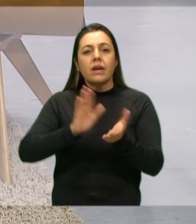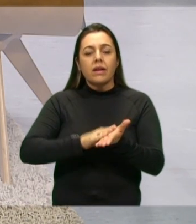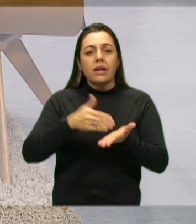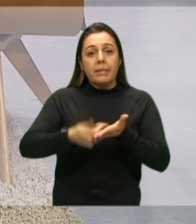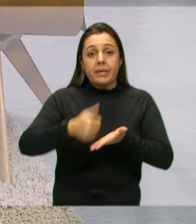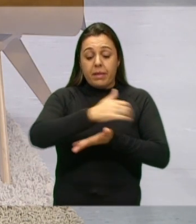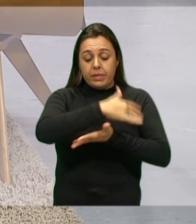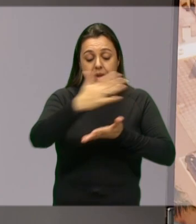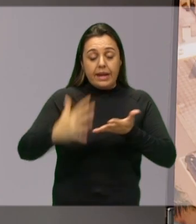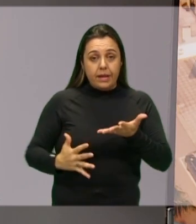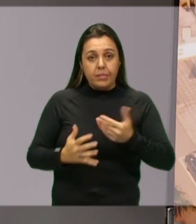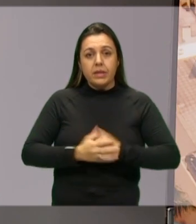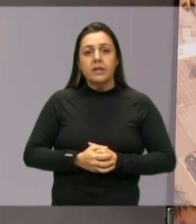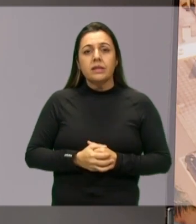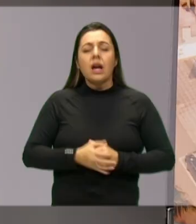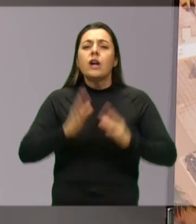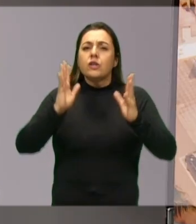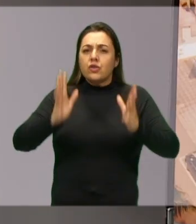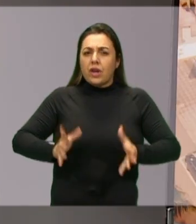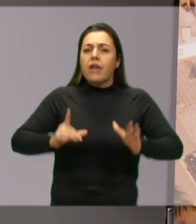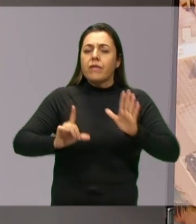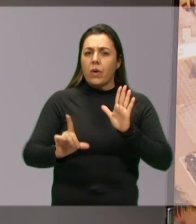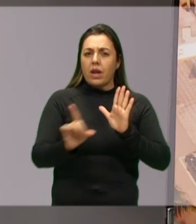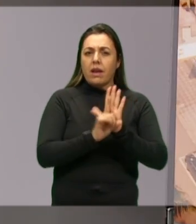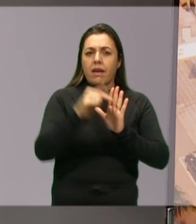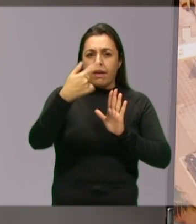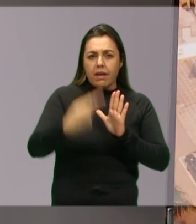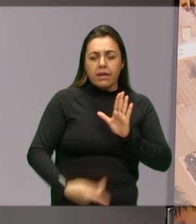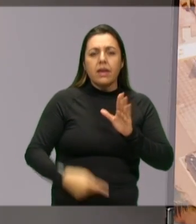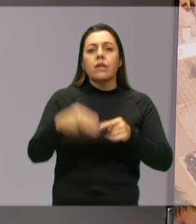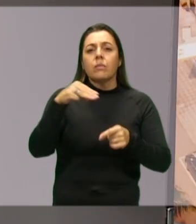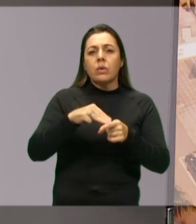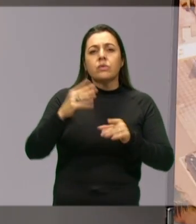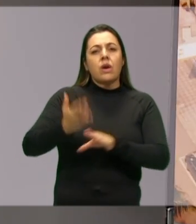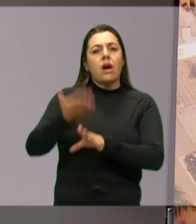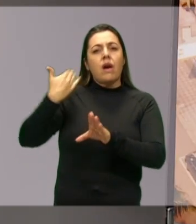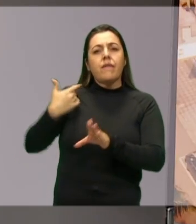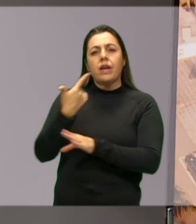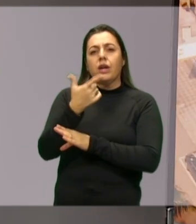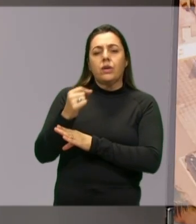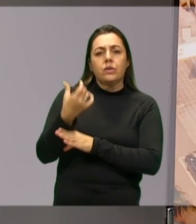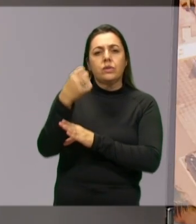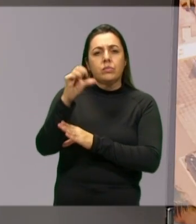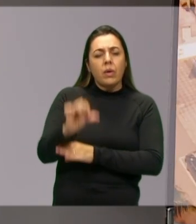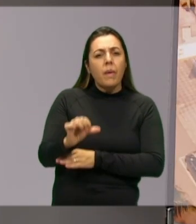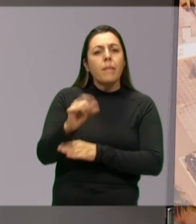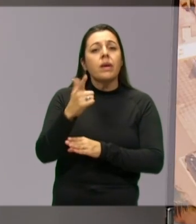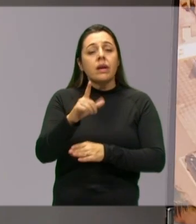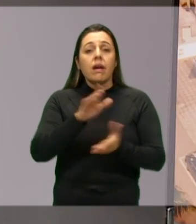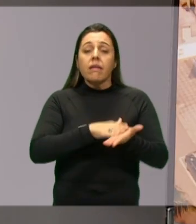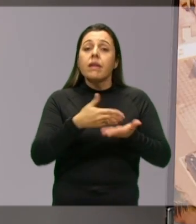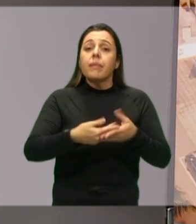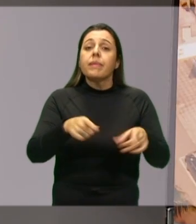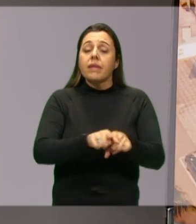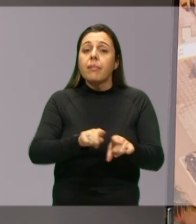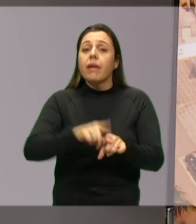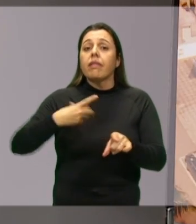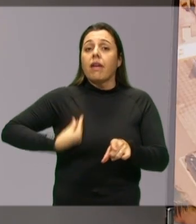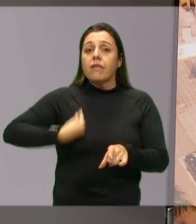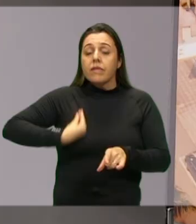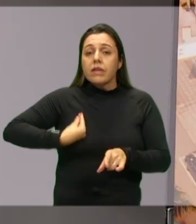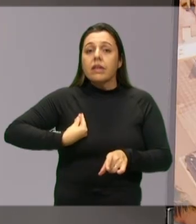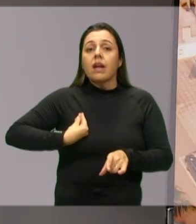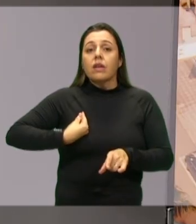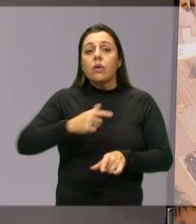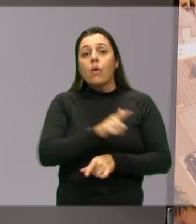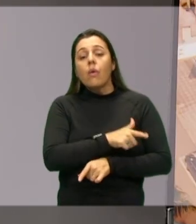intérprete de Libras, já foi legislado aqui no município, já desde 2009, para que esse intérprete também esteja